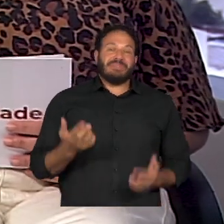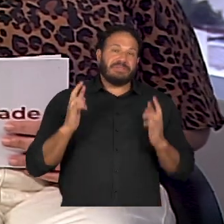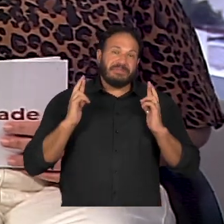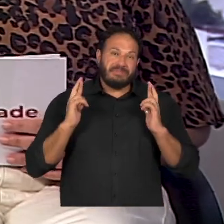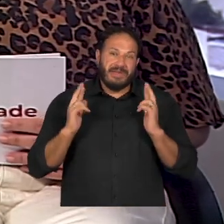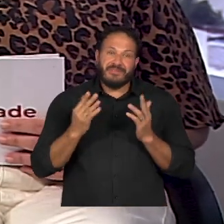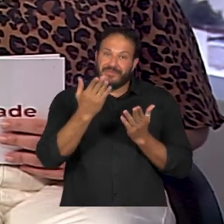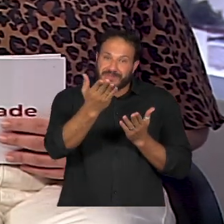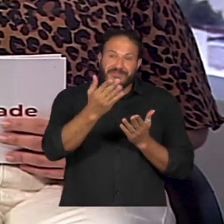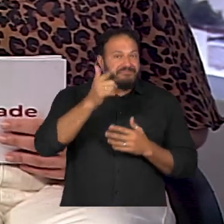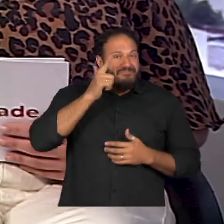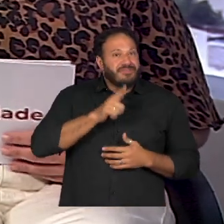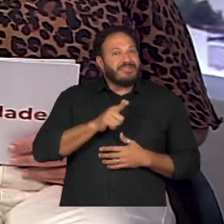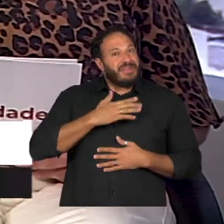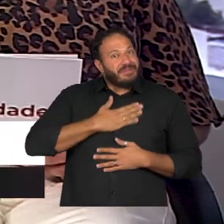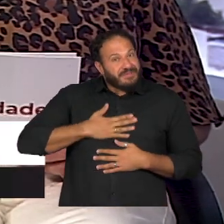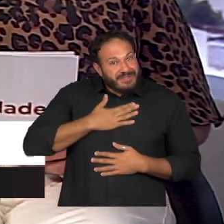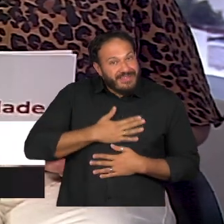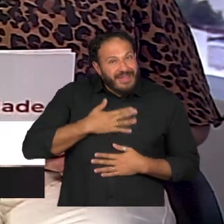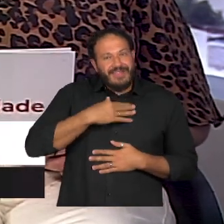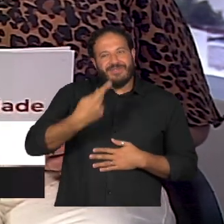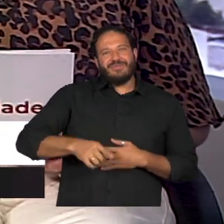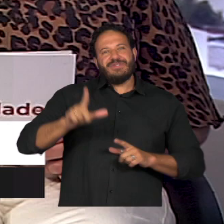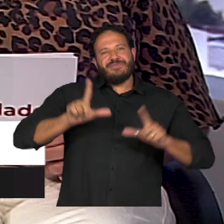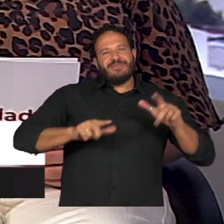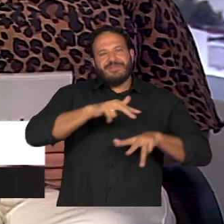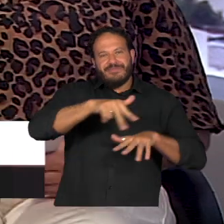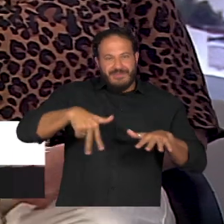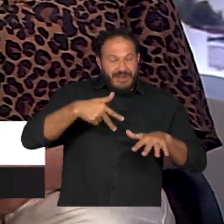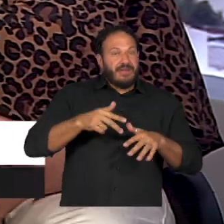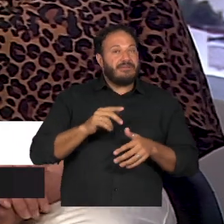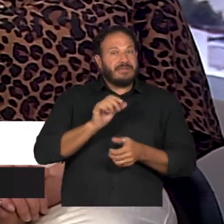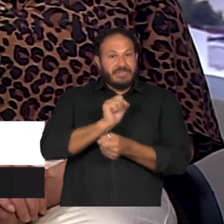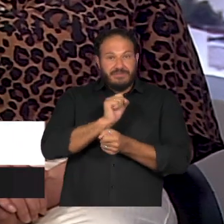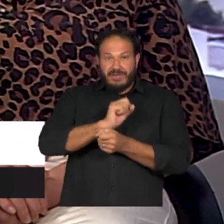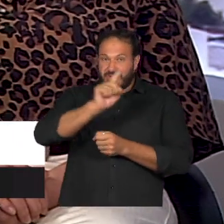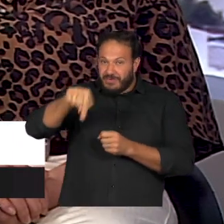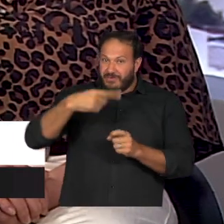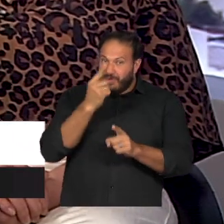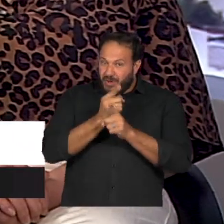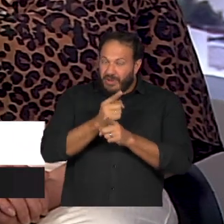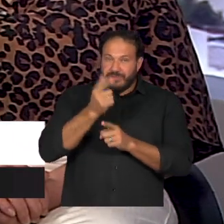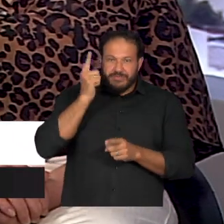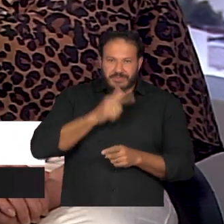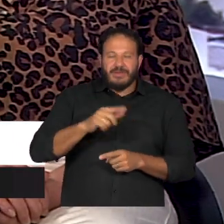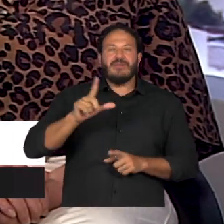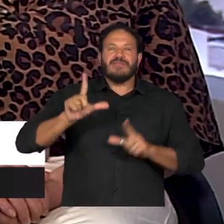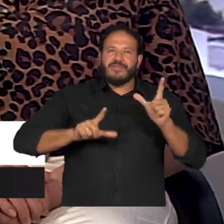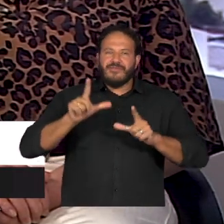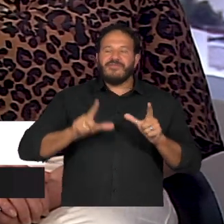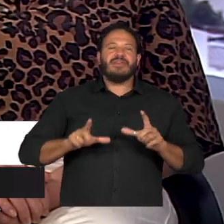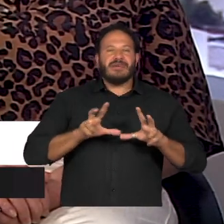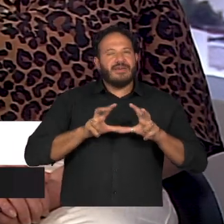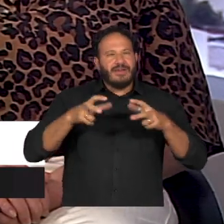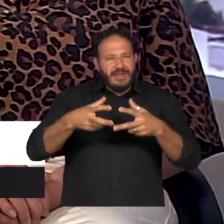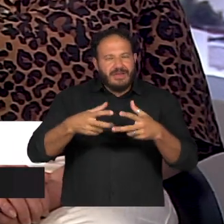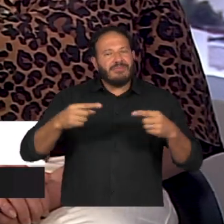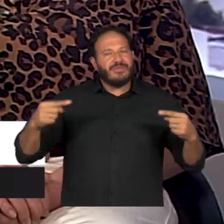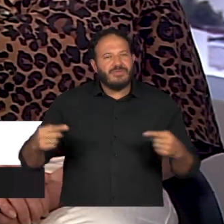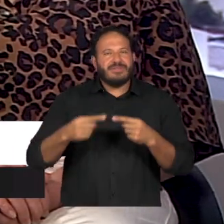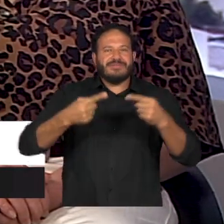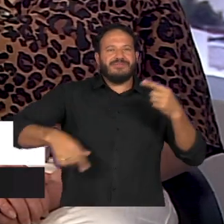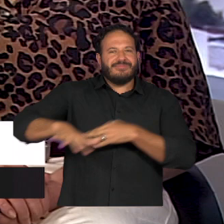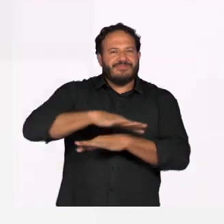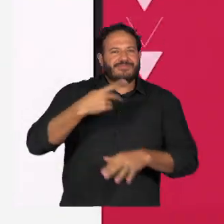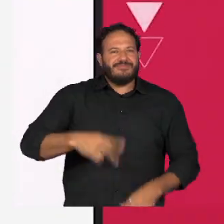que você tenha curtido o programa de hoje aguardamos no próximo diversidade rede Câmara São Paulo sua conexão com a